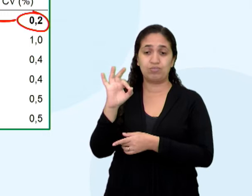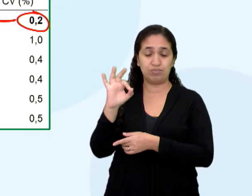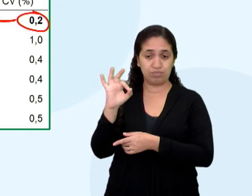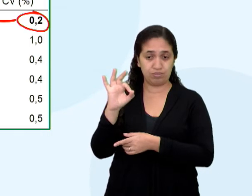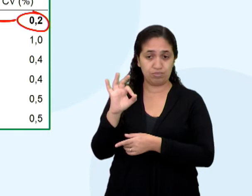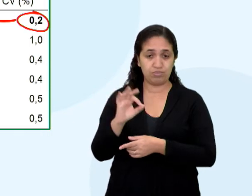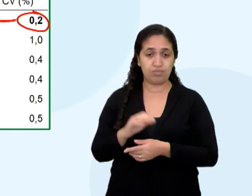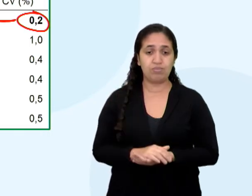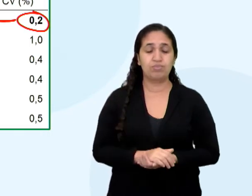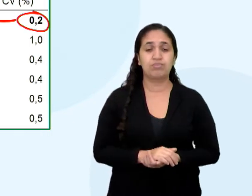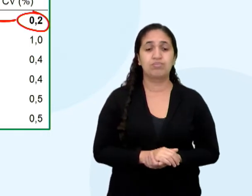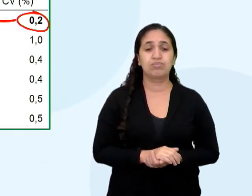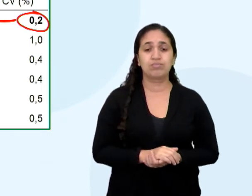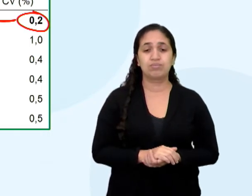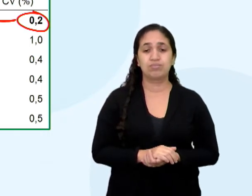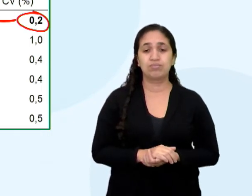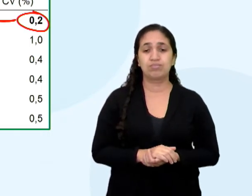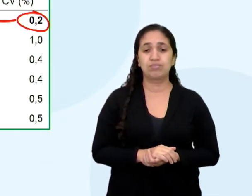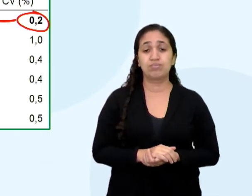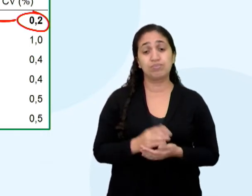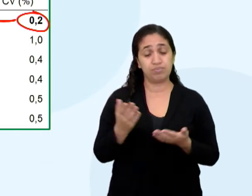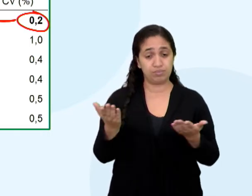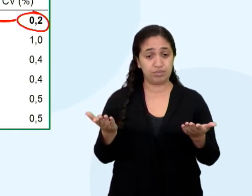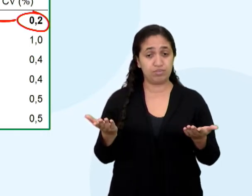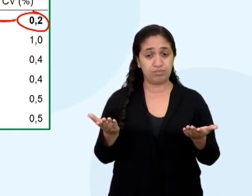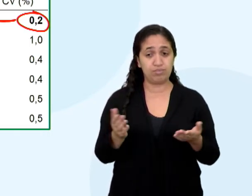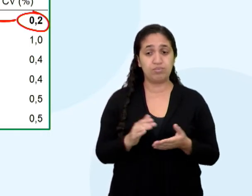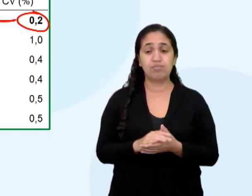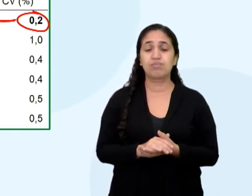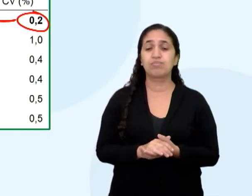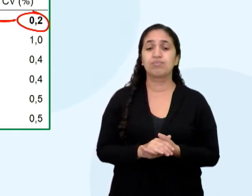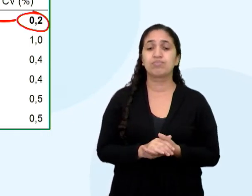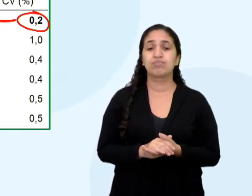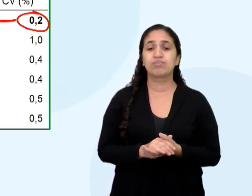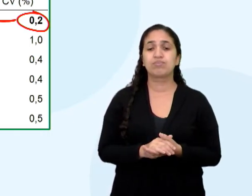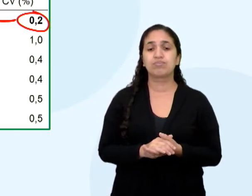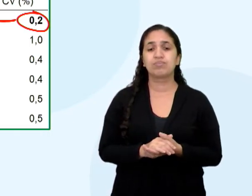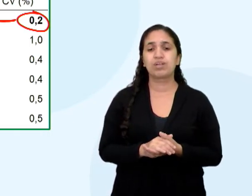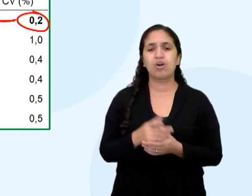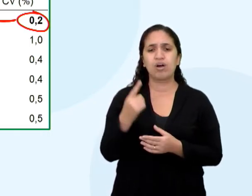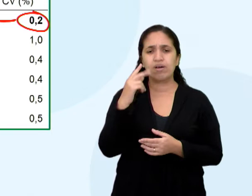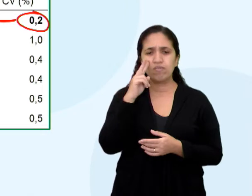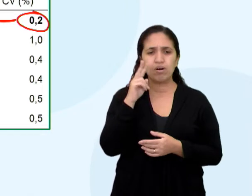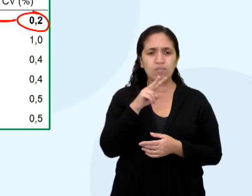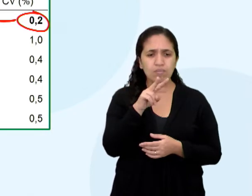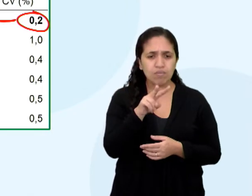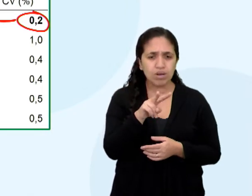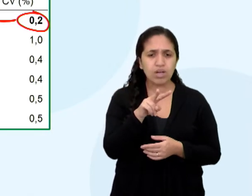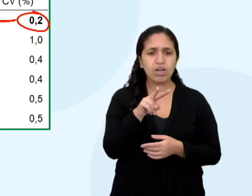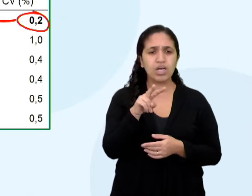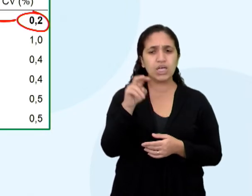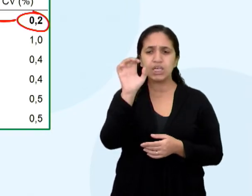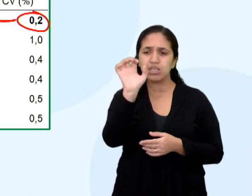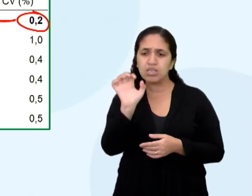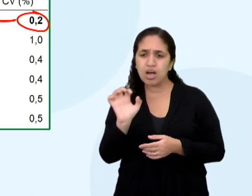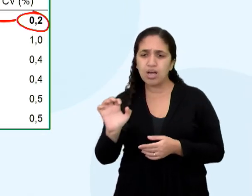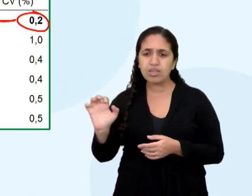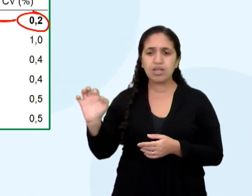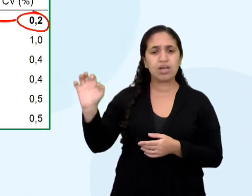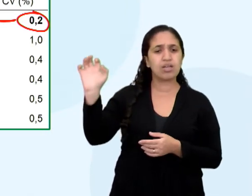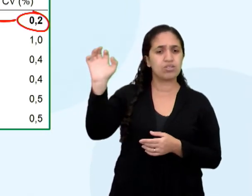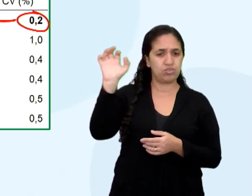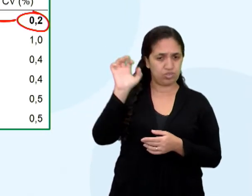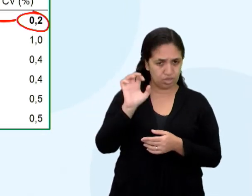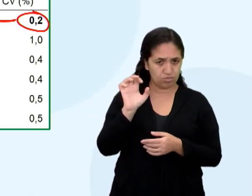0,2, tá ok? Então essa é a ideia. Tudo bem? E aí a gente vai para os percentuais aí nas próprias regiões, tá ok?